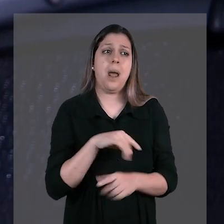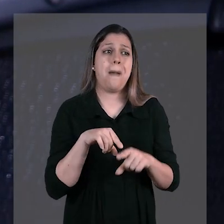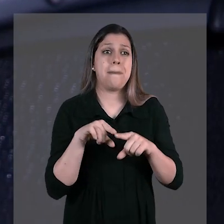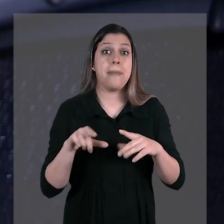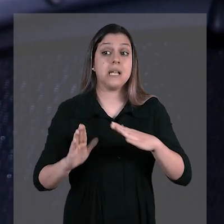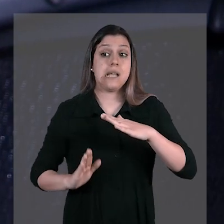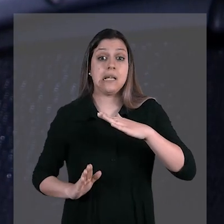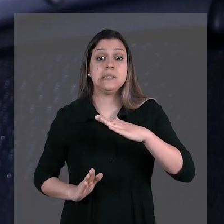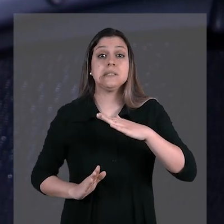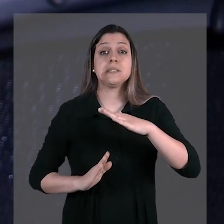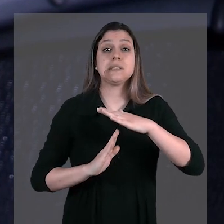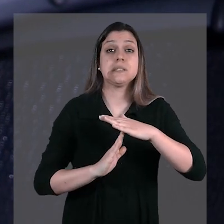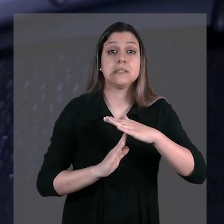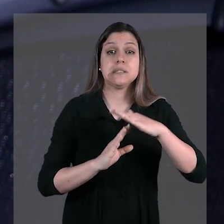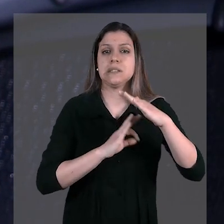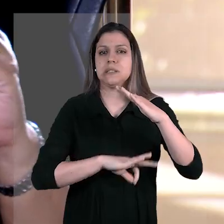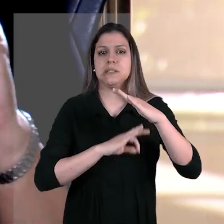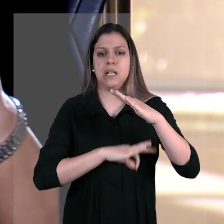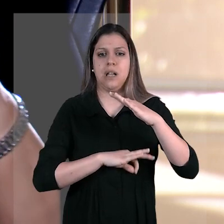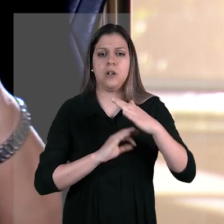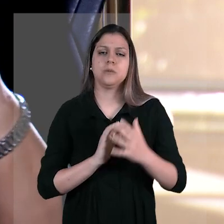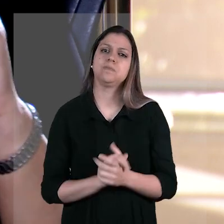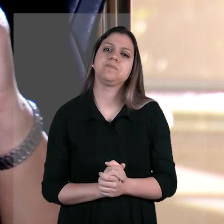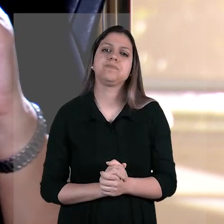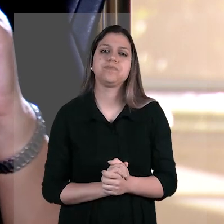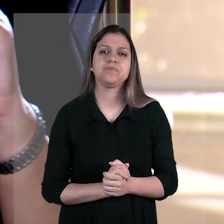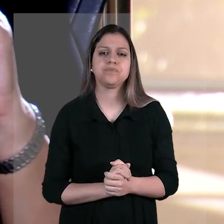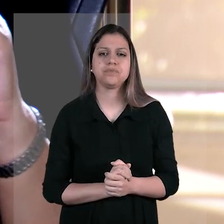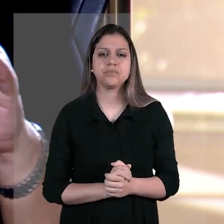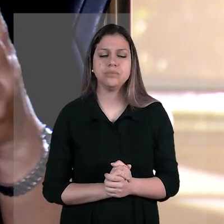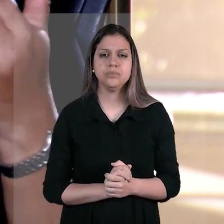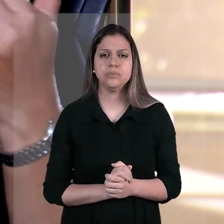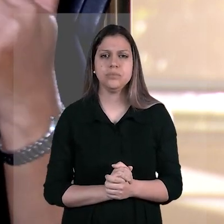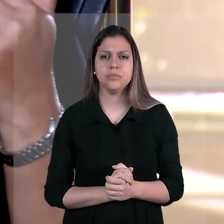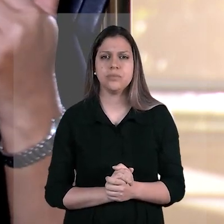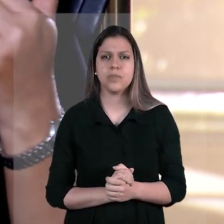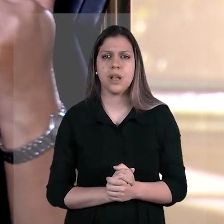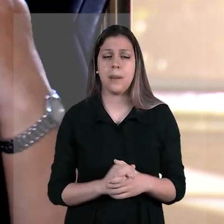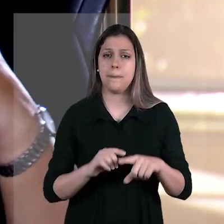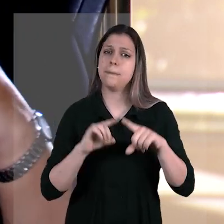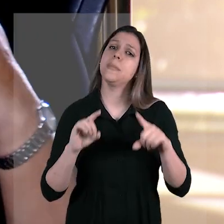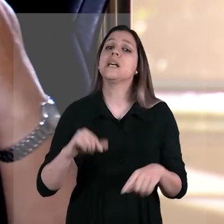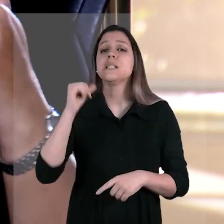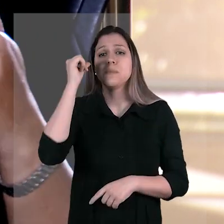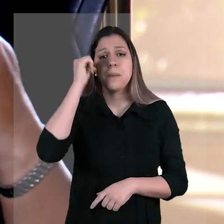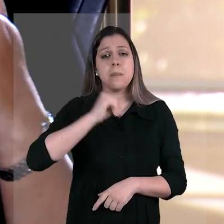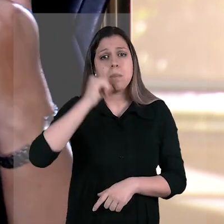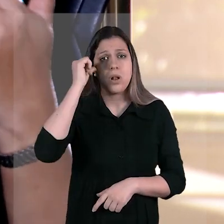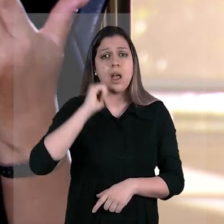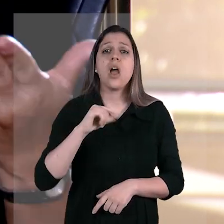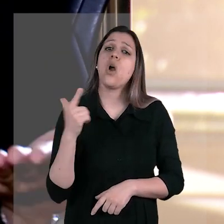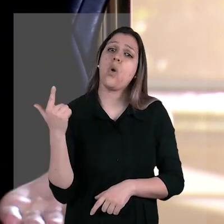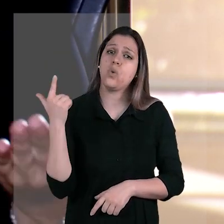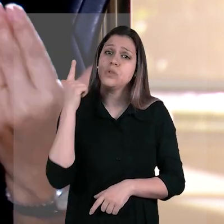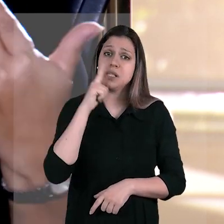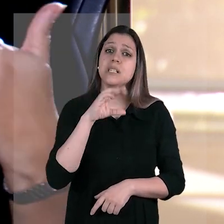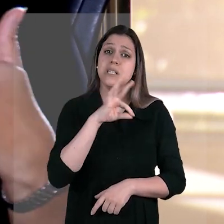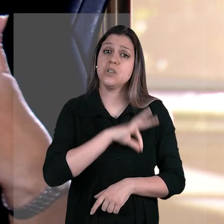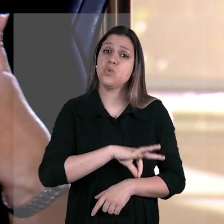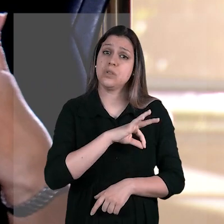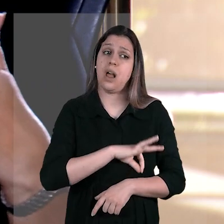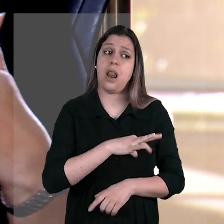no teto, tá? Bateu, alcançou o teto, para ela poder receber